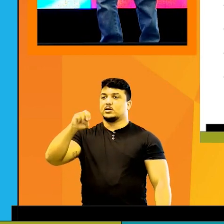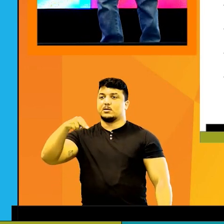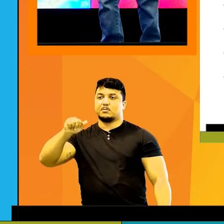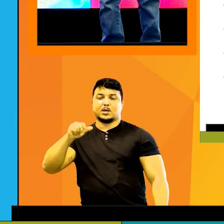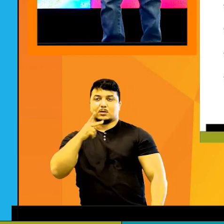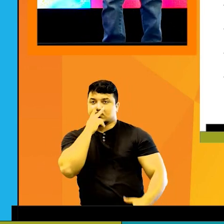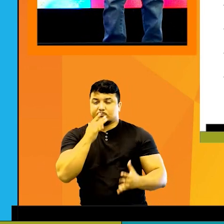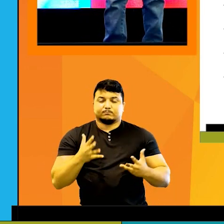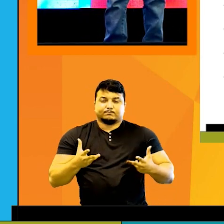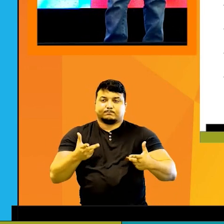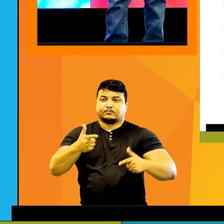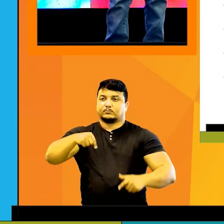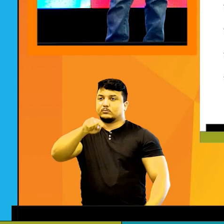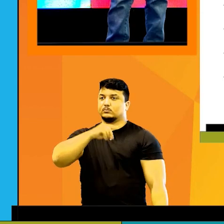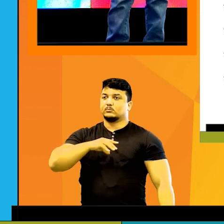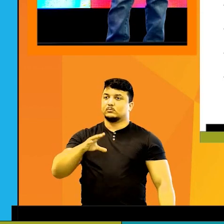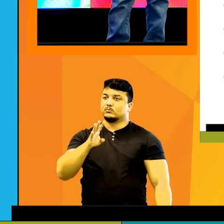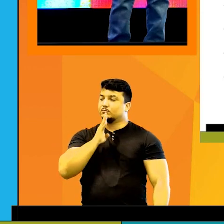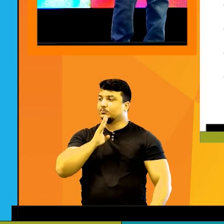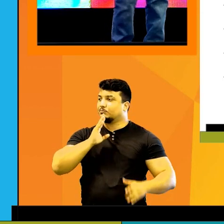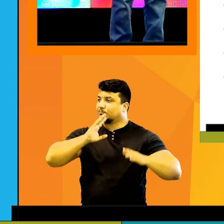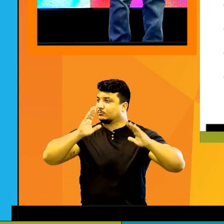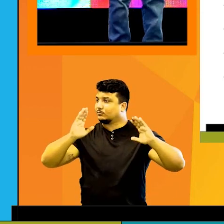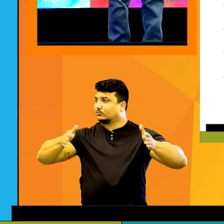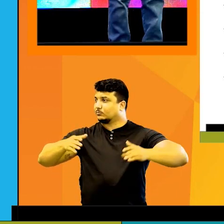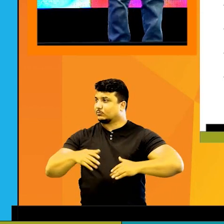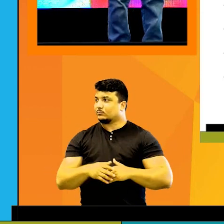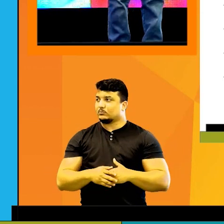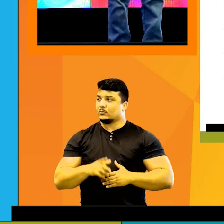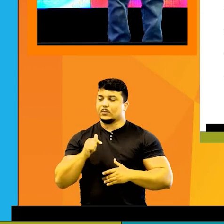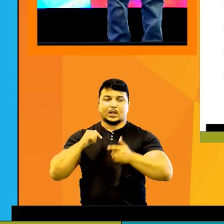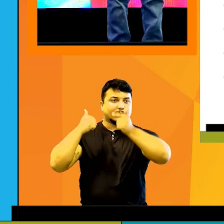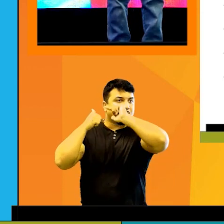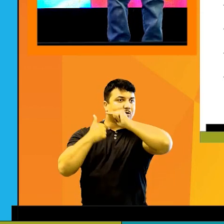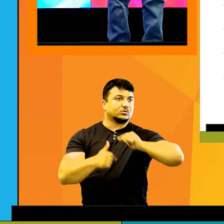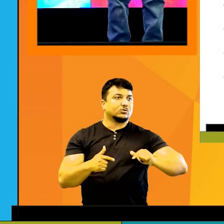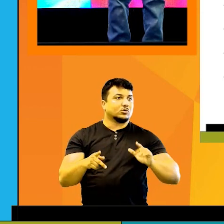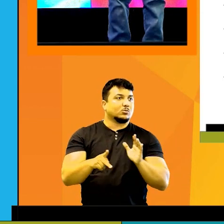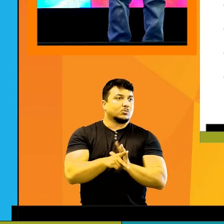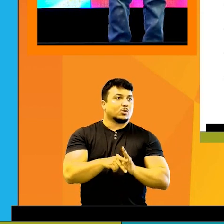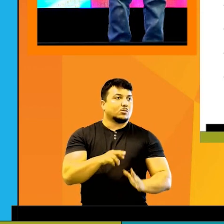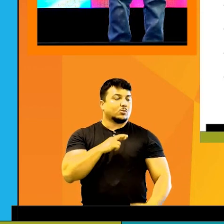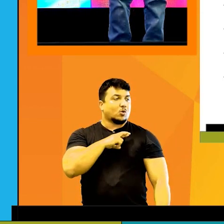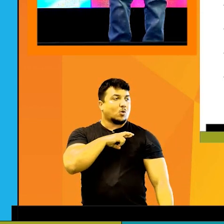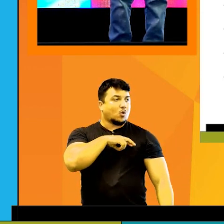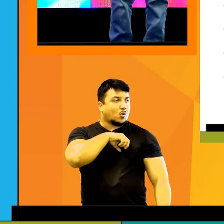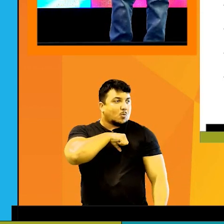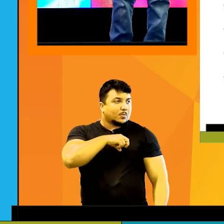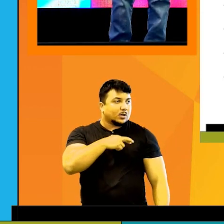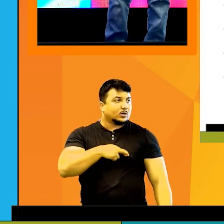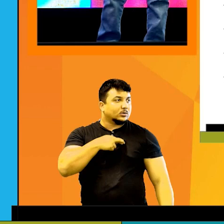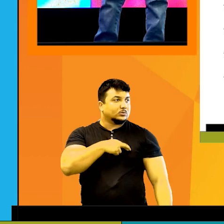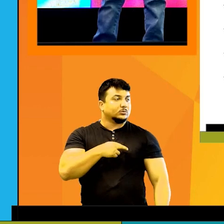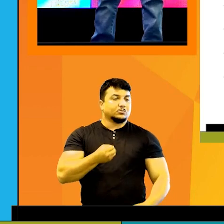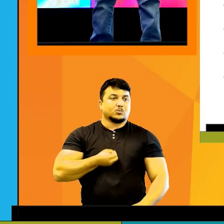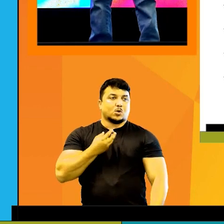delícia, que todos vocês, se não leram, leiam esse clássico romântico romance poético da literatura